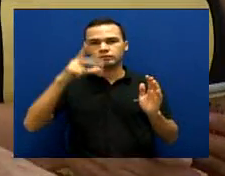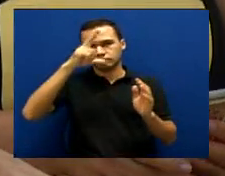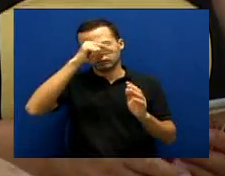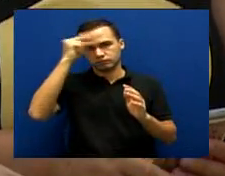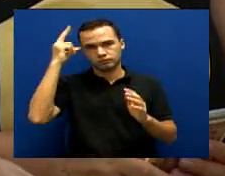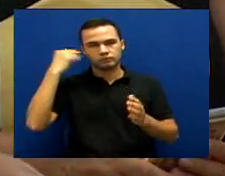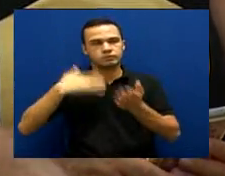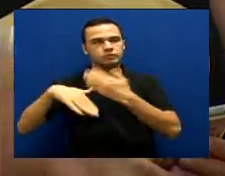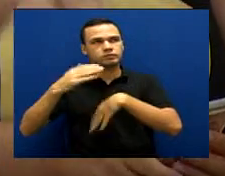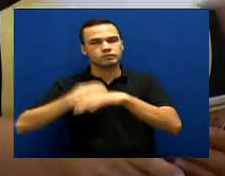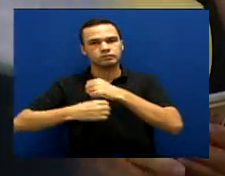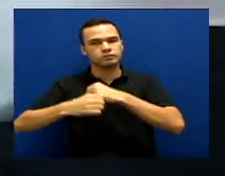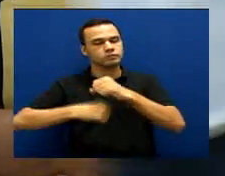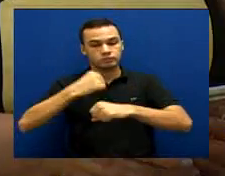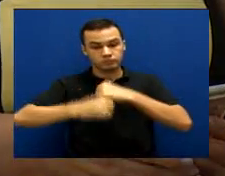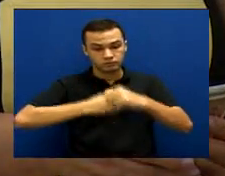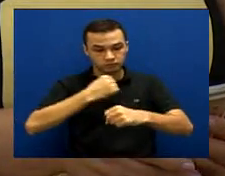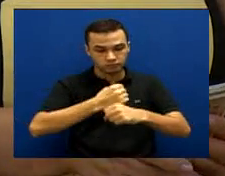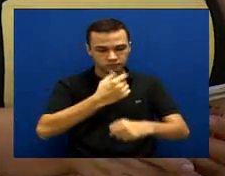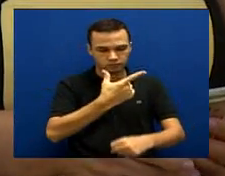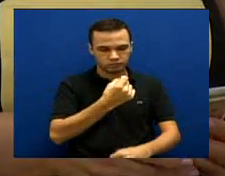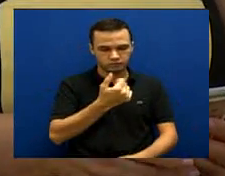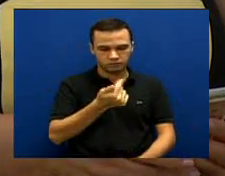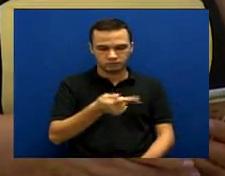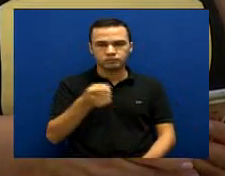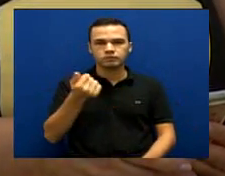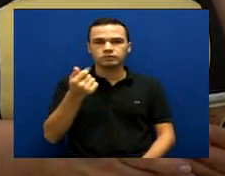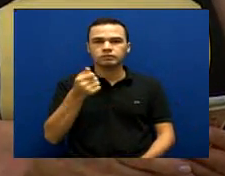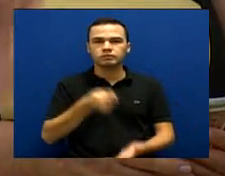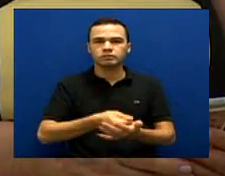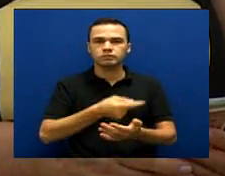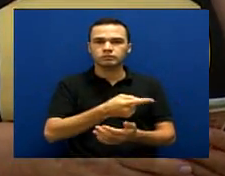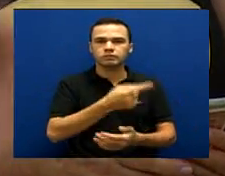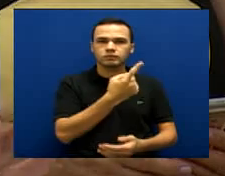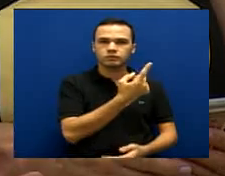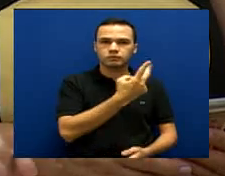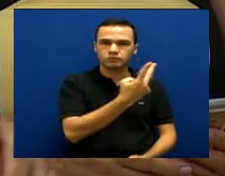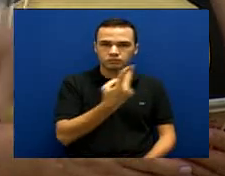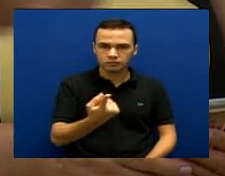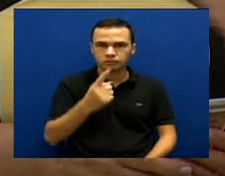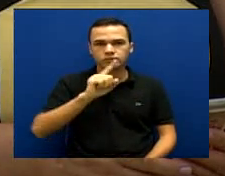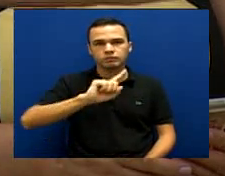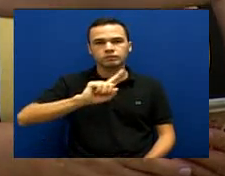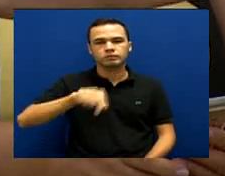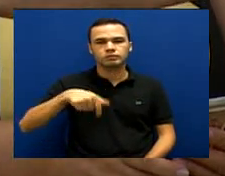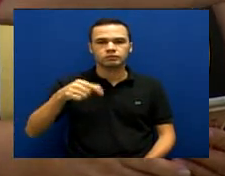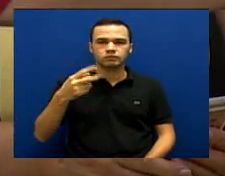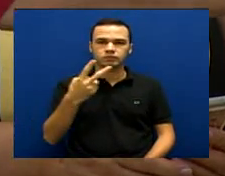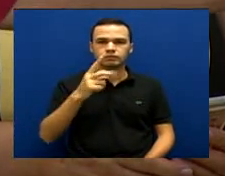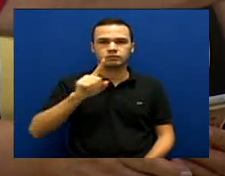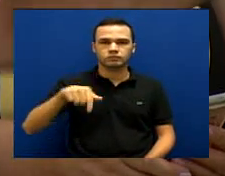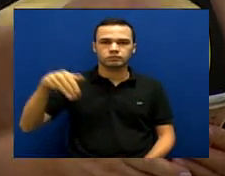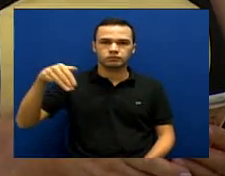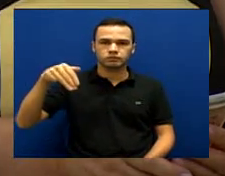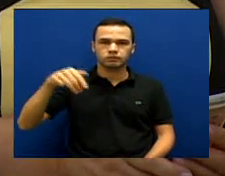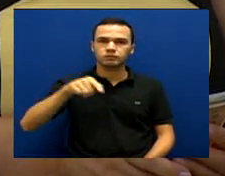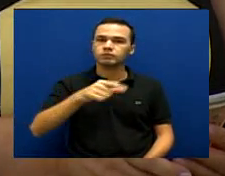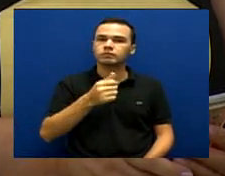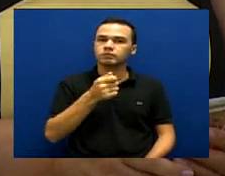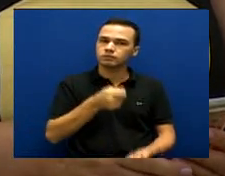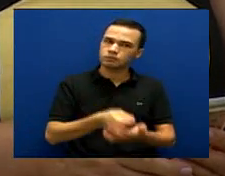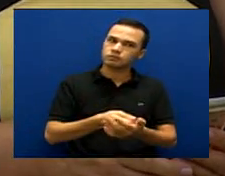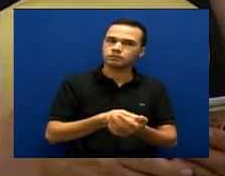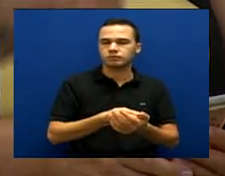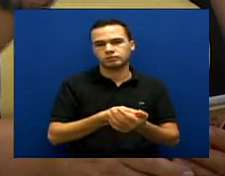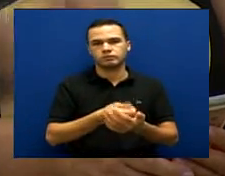2017 vai ter que dar um jeito de arrumar 120 1.266 homens por diferenças que precisarão ser